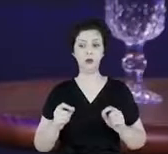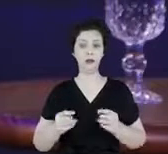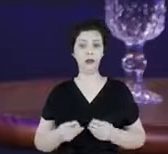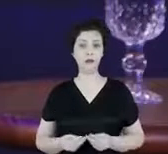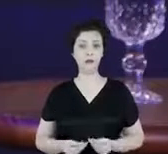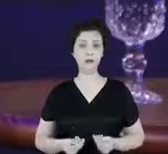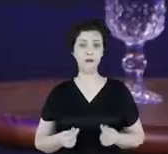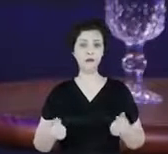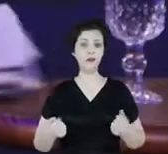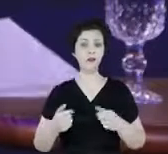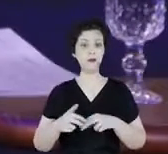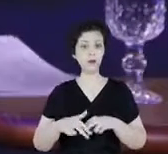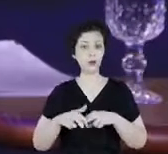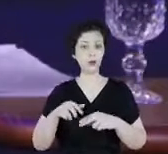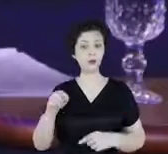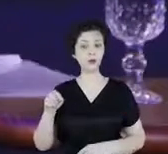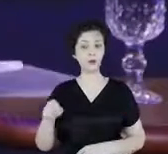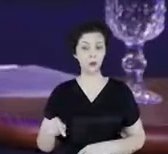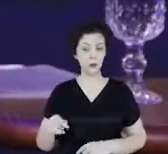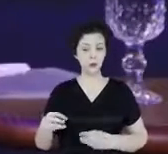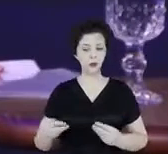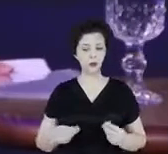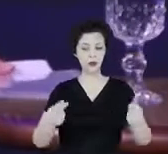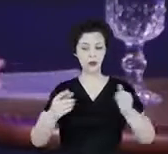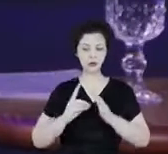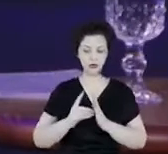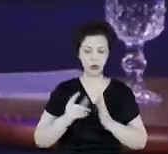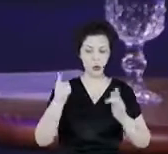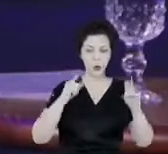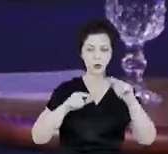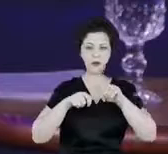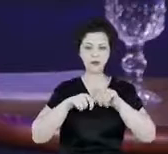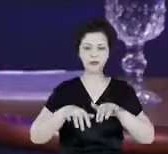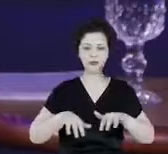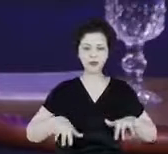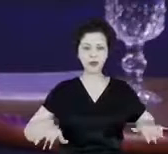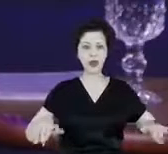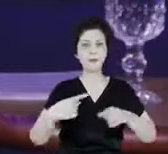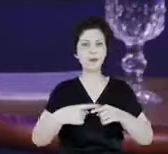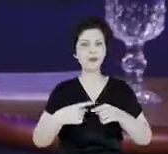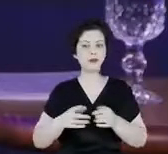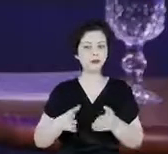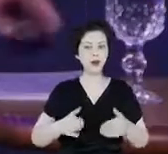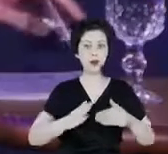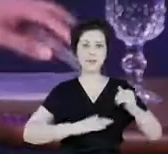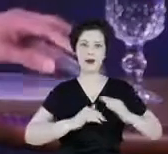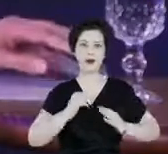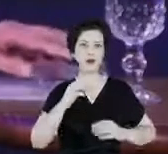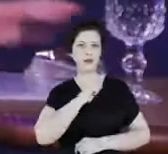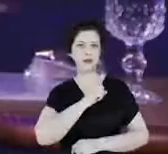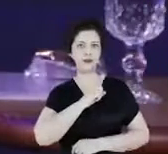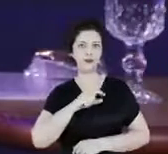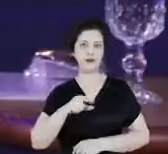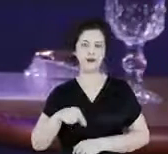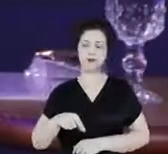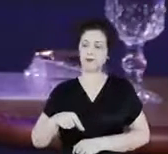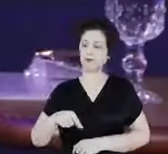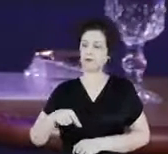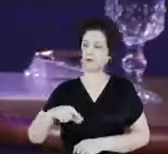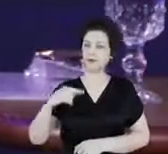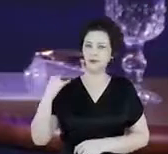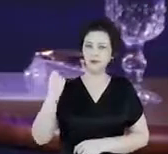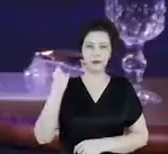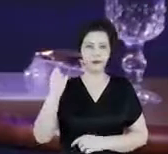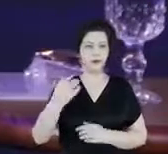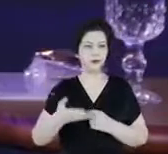eficiência que a digitalização conseguiu esse alcance todo e hoje ela é um imperativo em praticamente